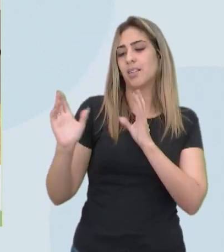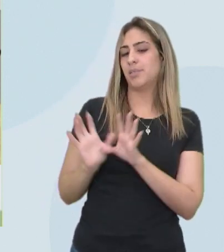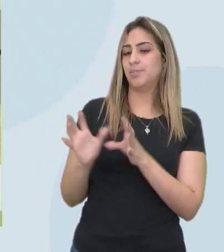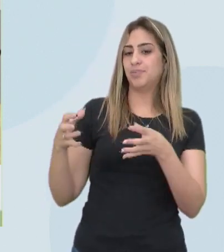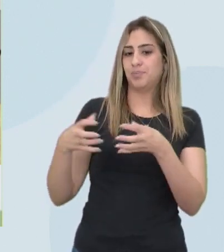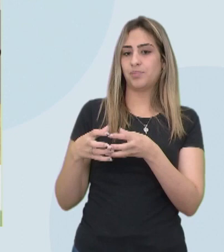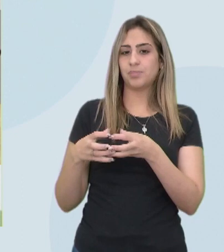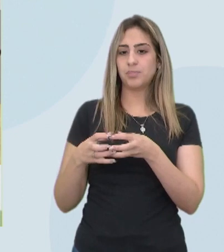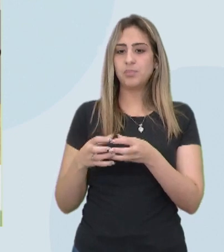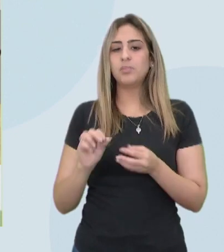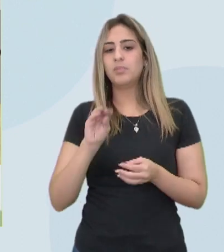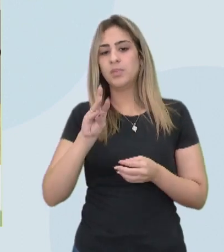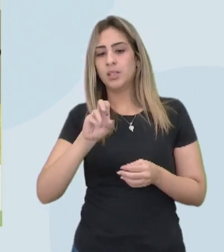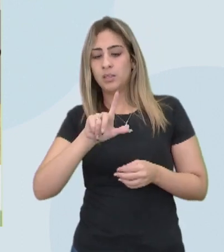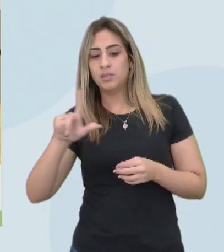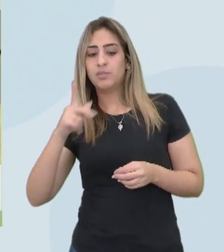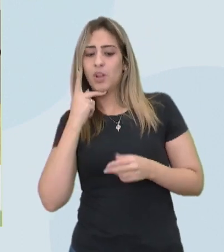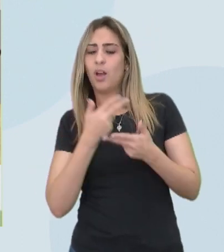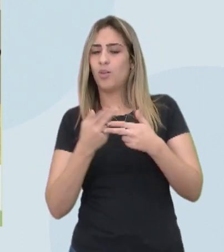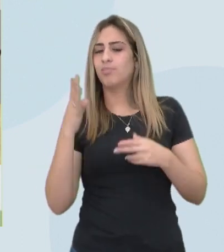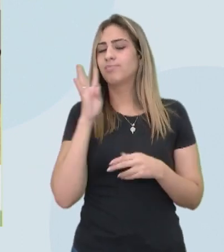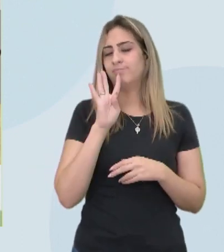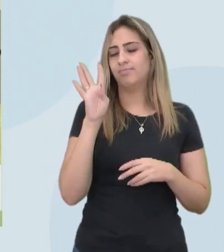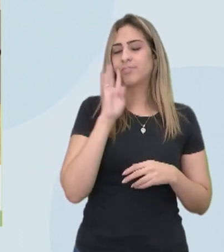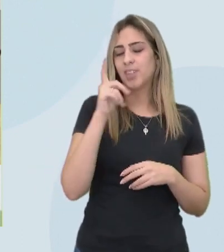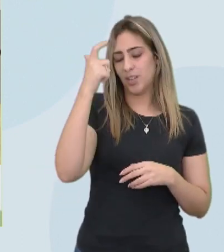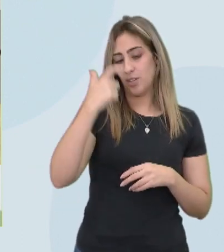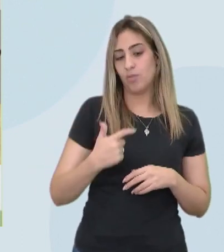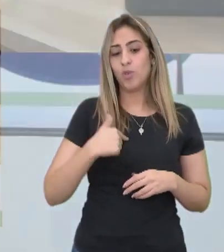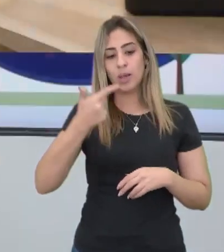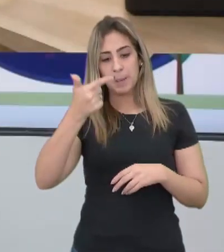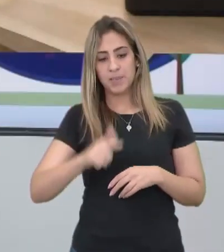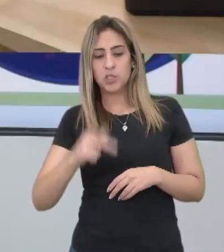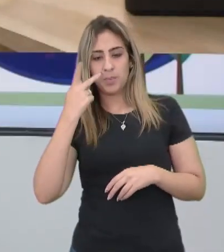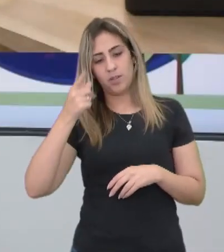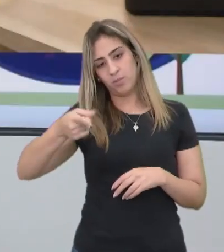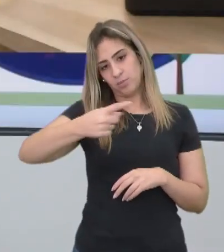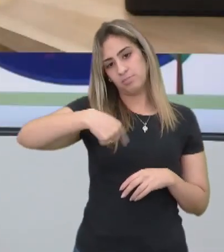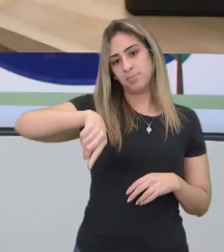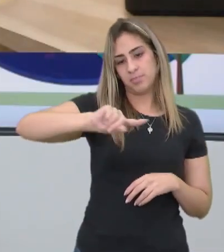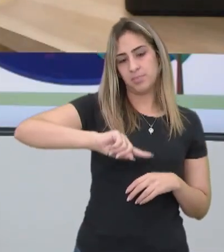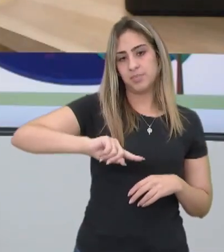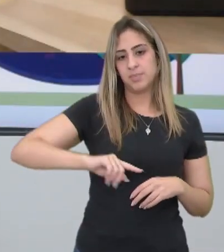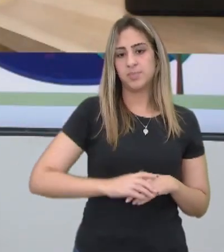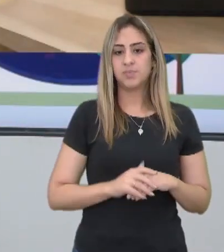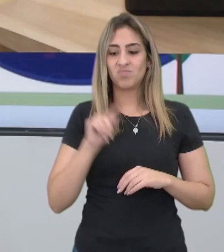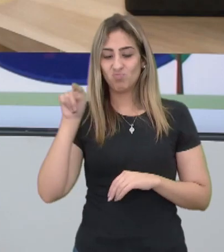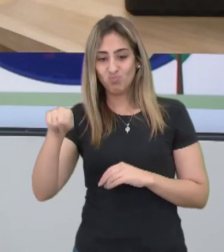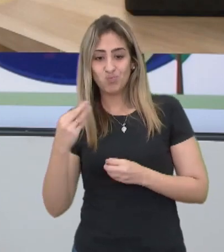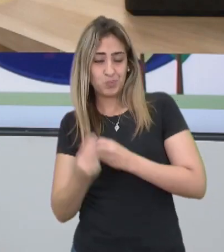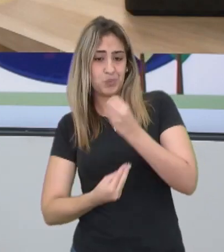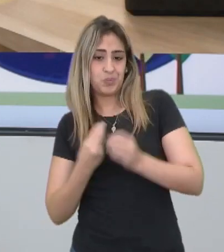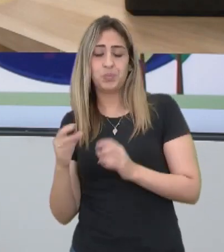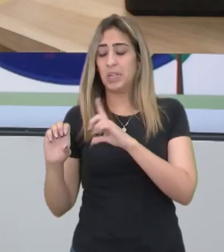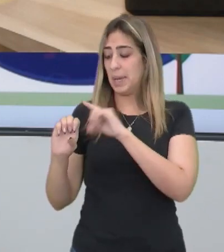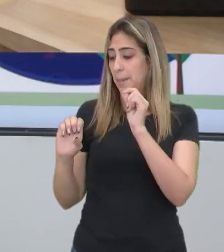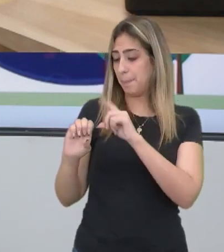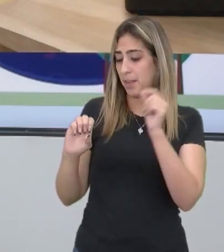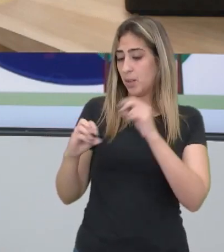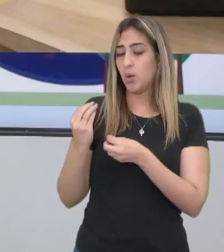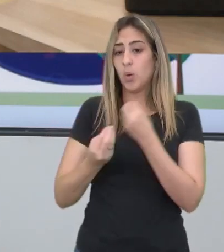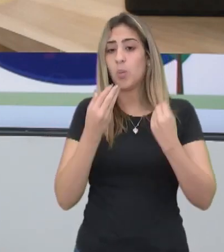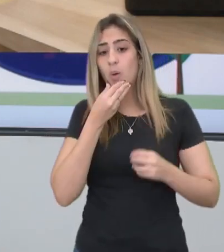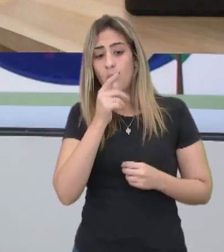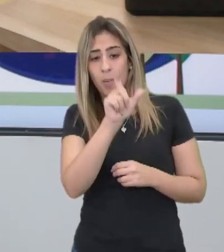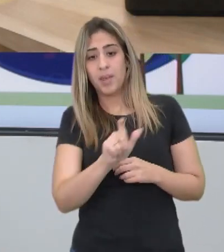comunidade. O Will falou algo bacana e eu vou repetir aqui para vocês. Ele, como um empreendedor, como um